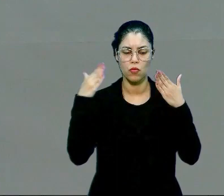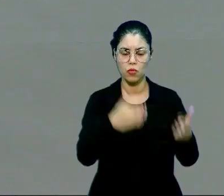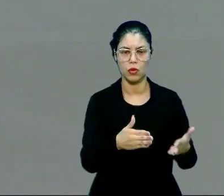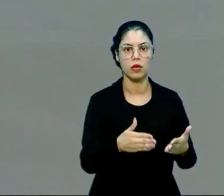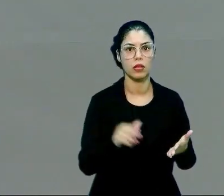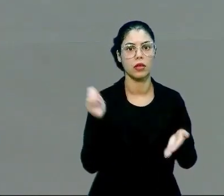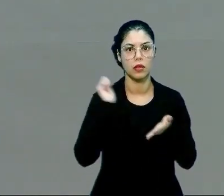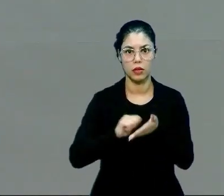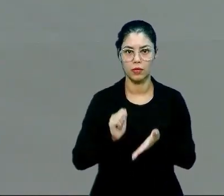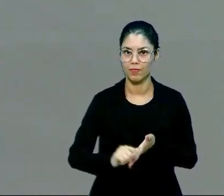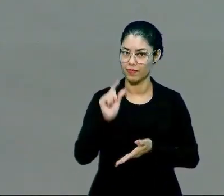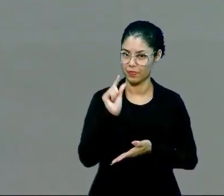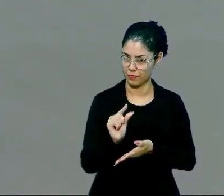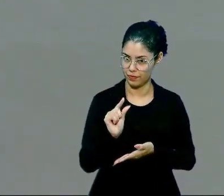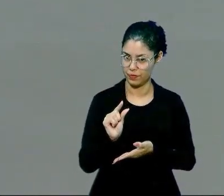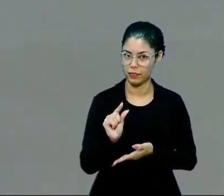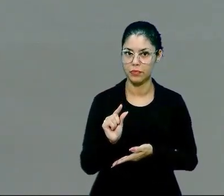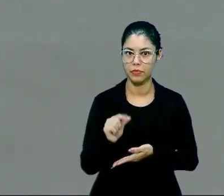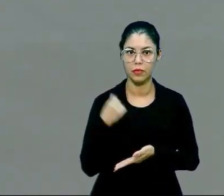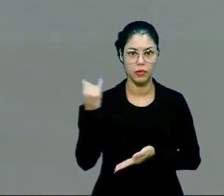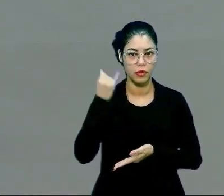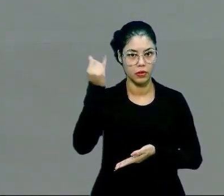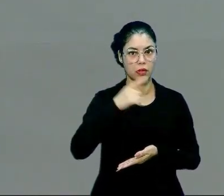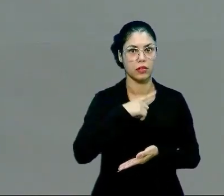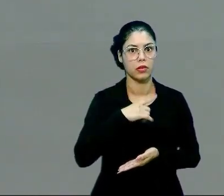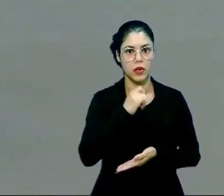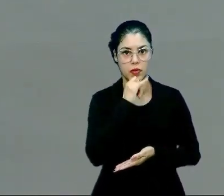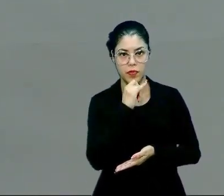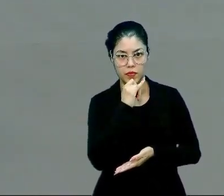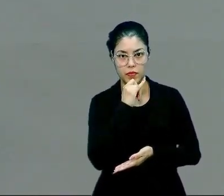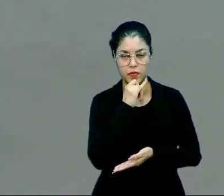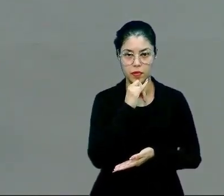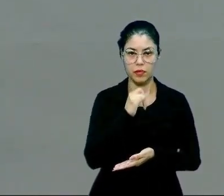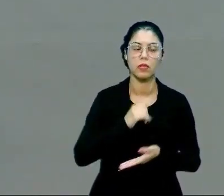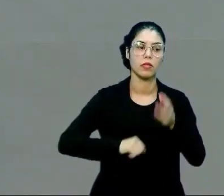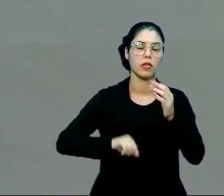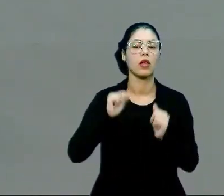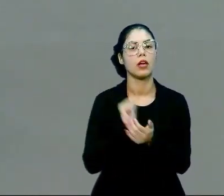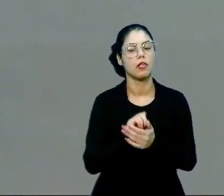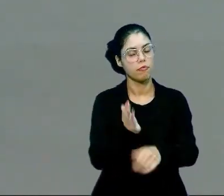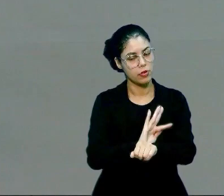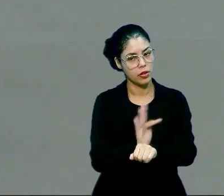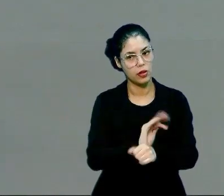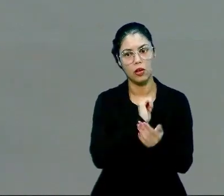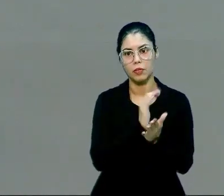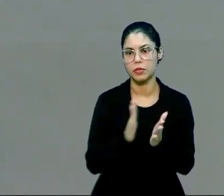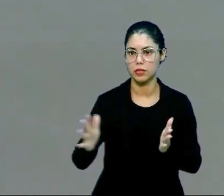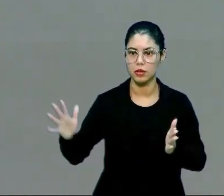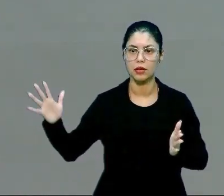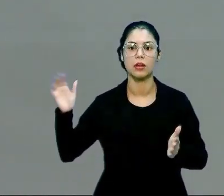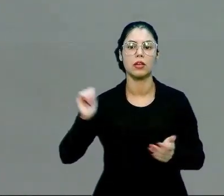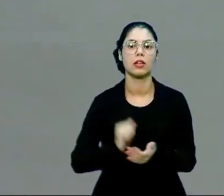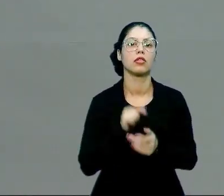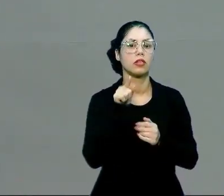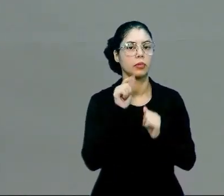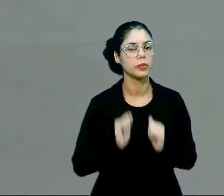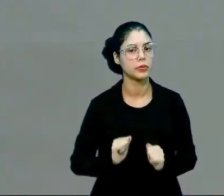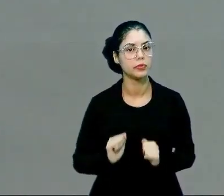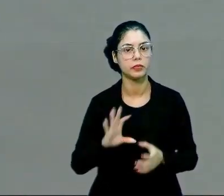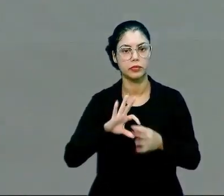objetiva e você escreve pouco, é importante que você, por exemplo, conheça obras, filmes, séries que você